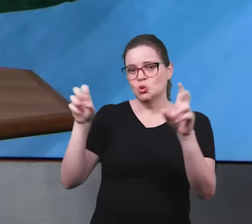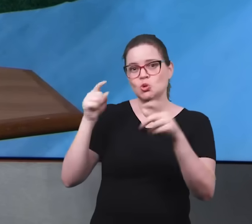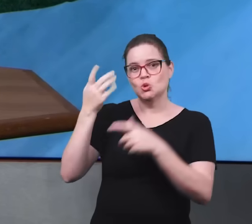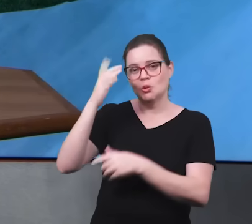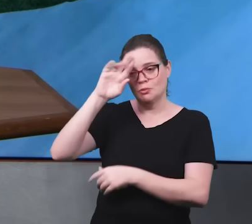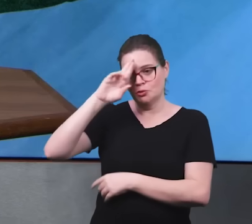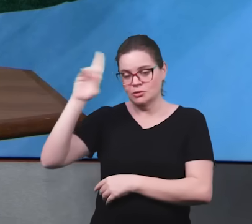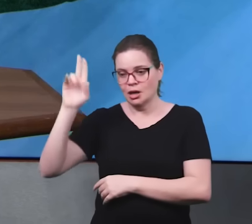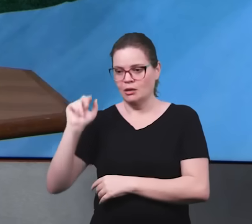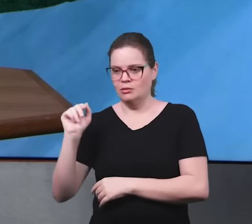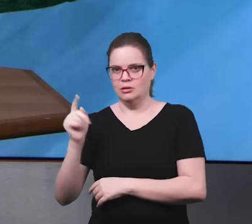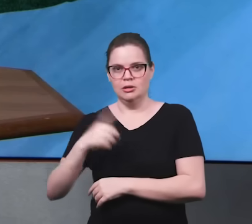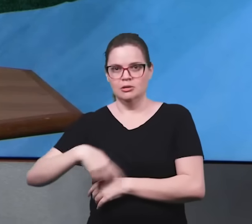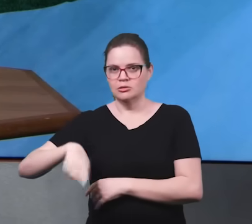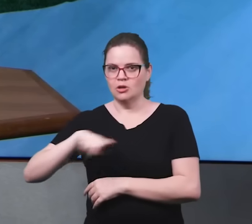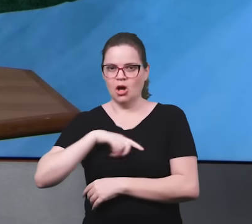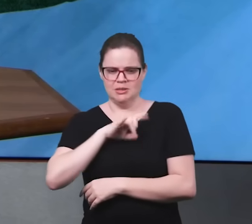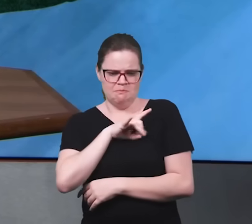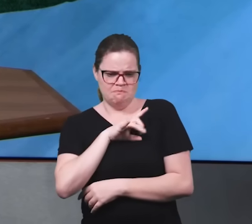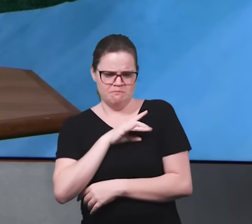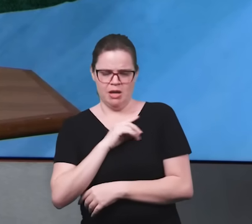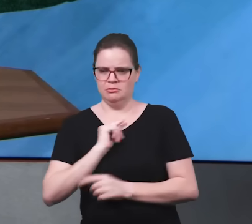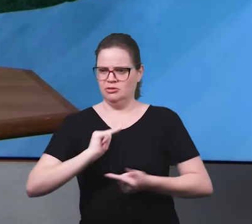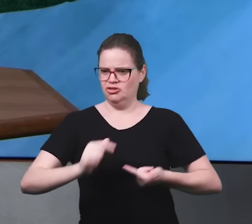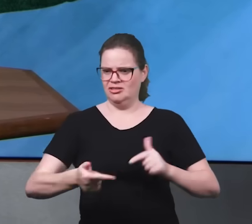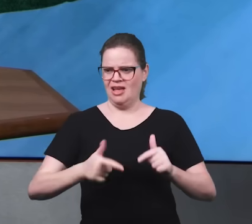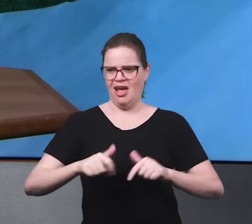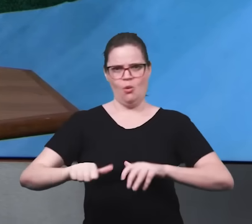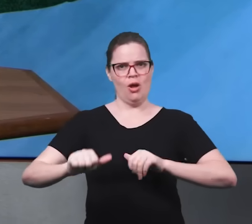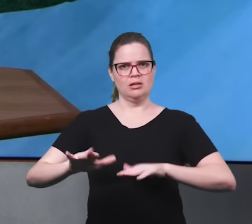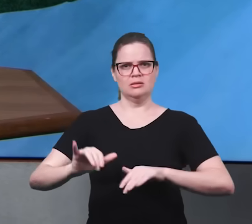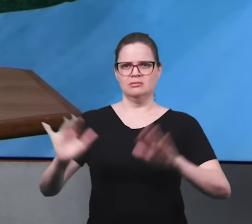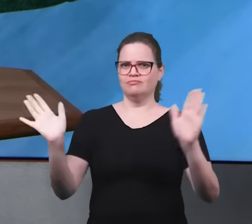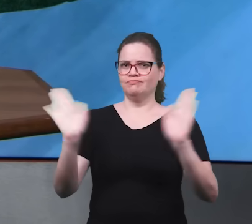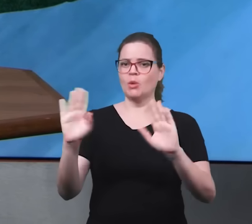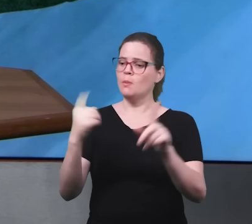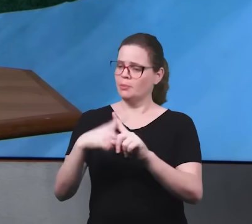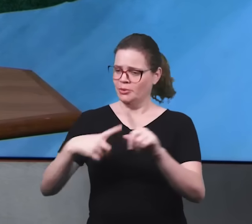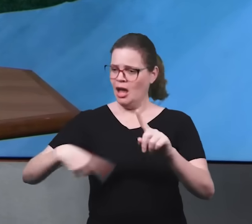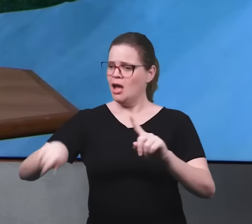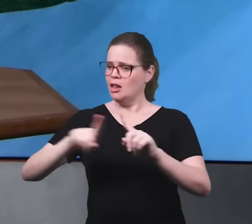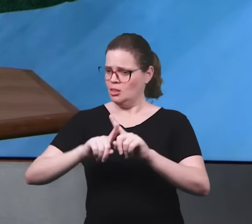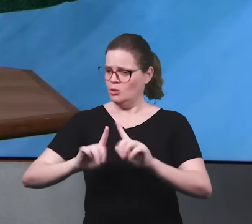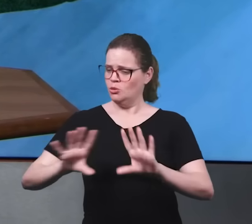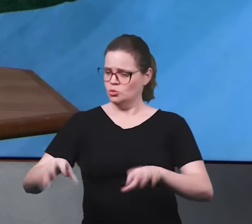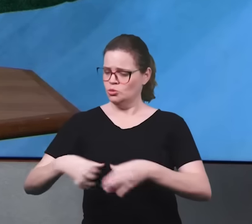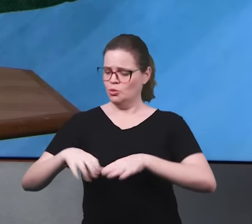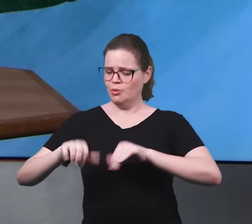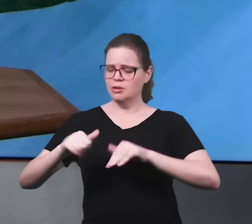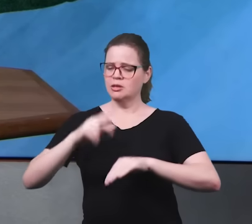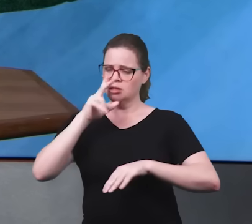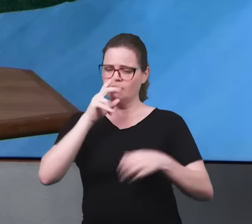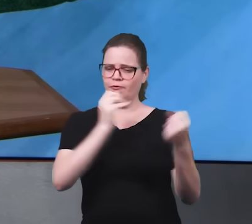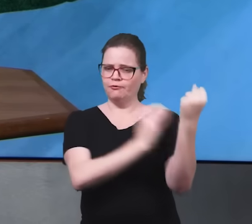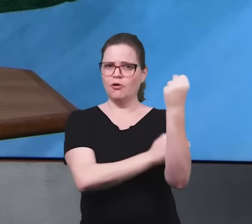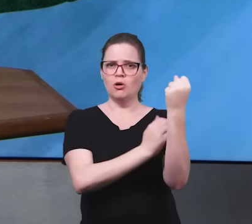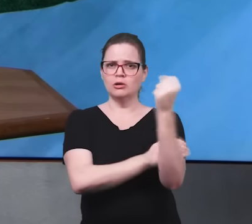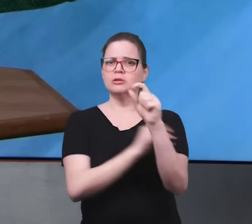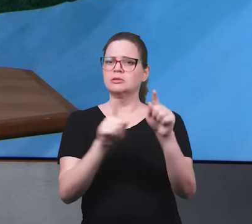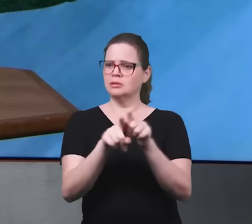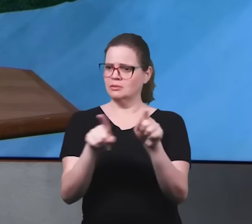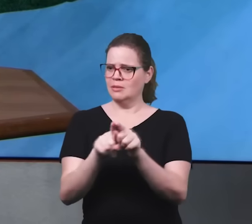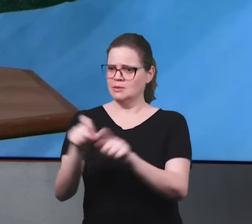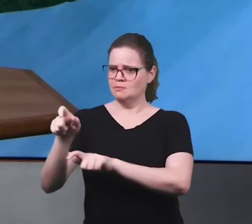não temos receio de enfrentar vocês na guerra, porque a nossa cidade ela é forte, os nossos moradores